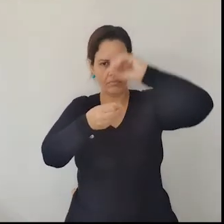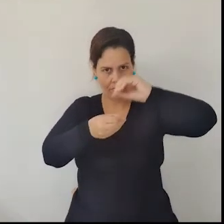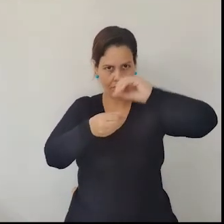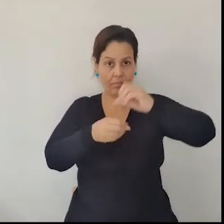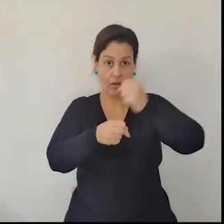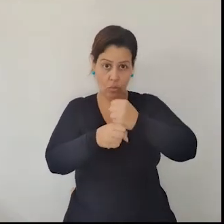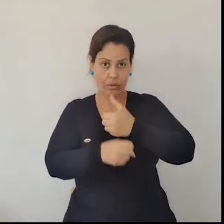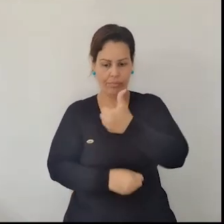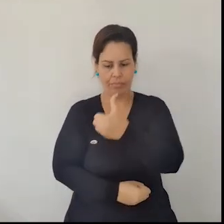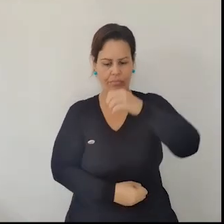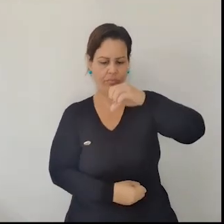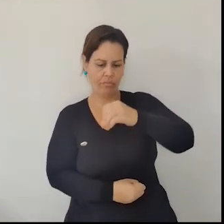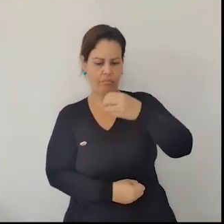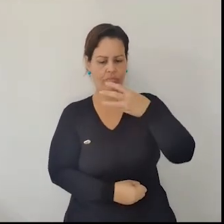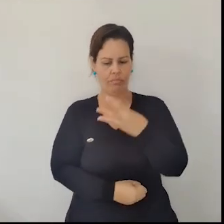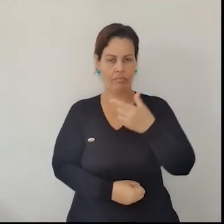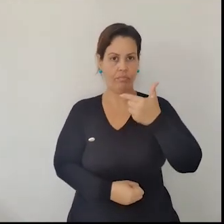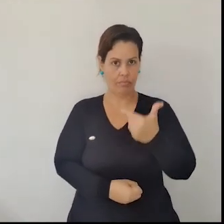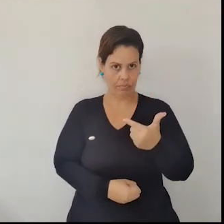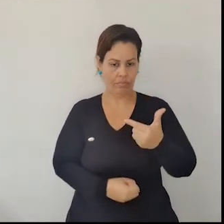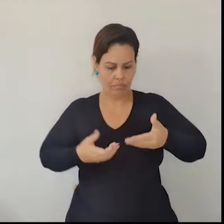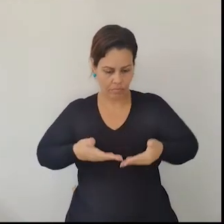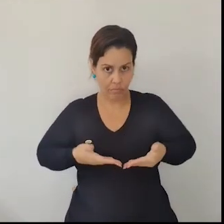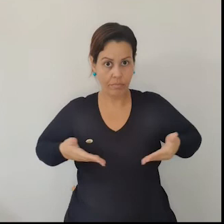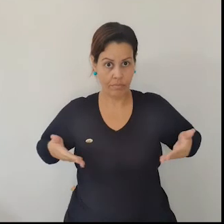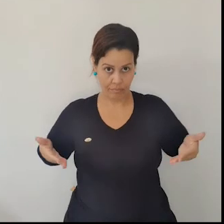A descoberta do nêutron. Em